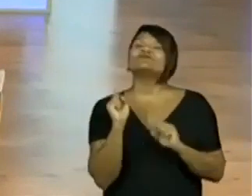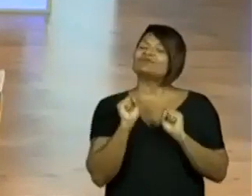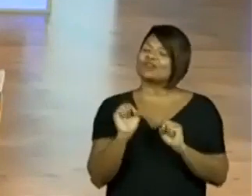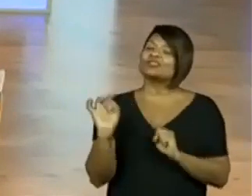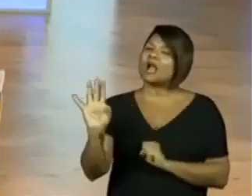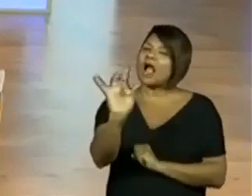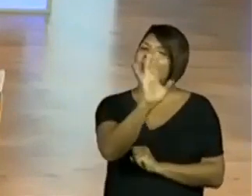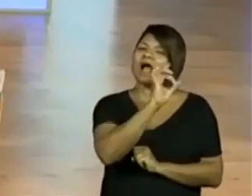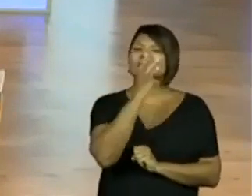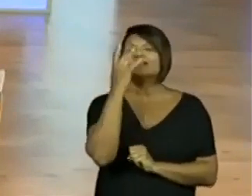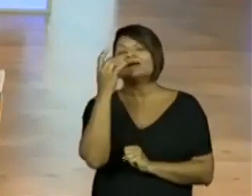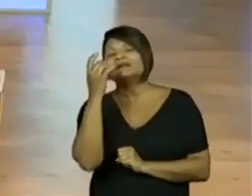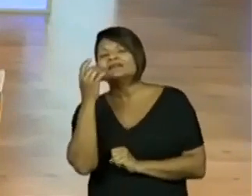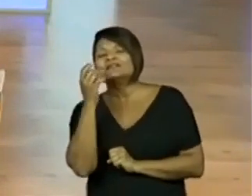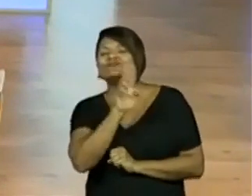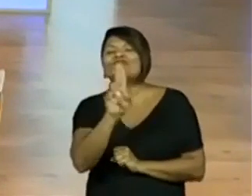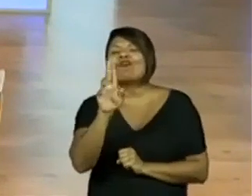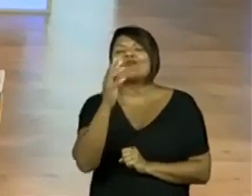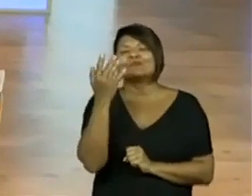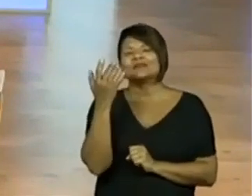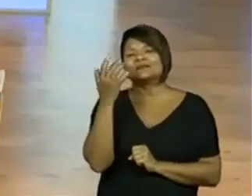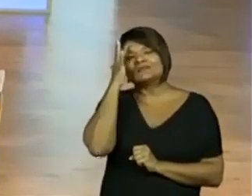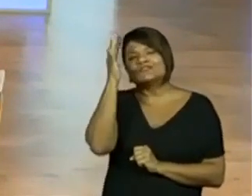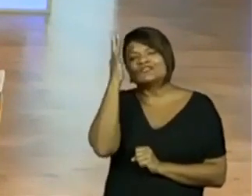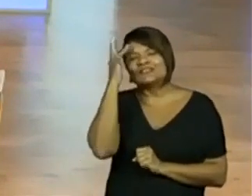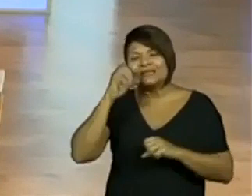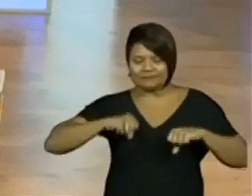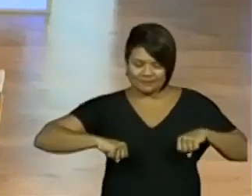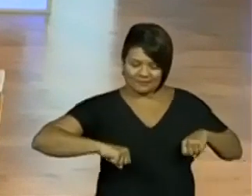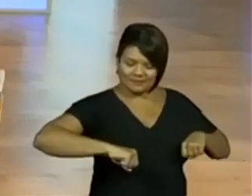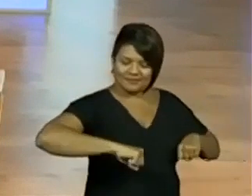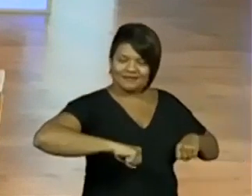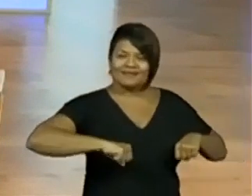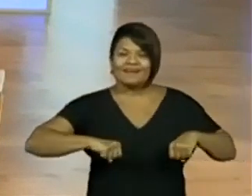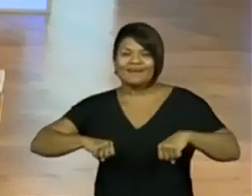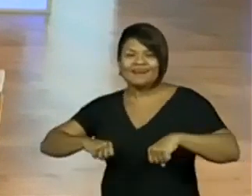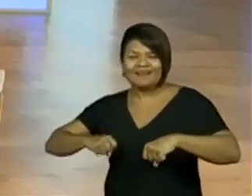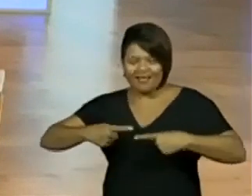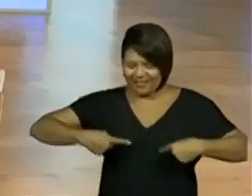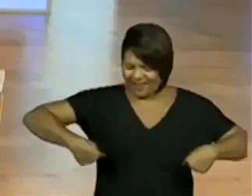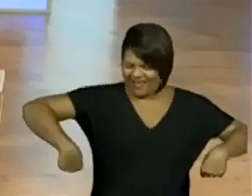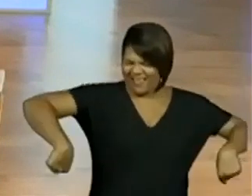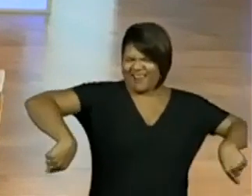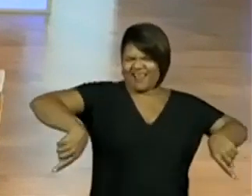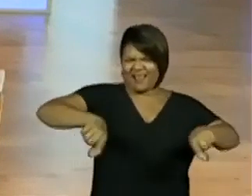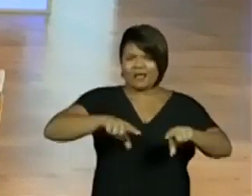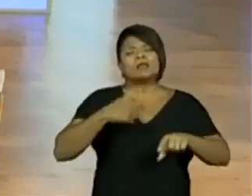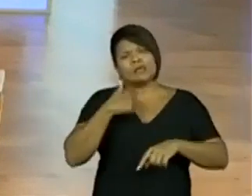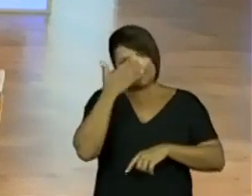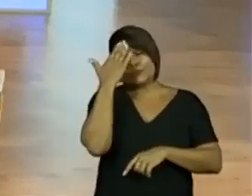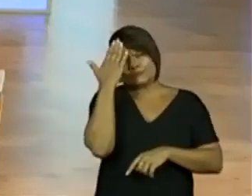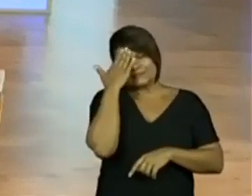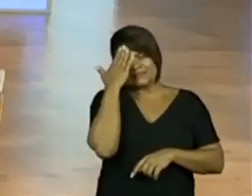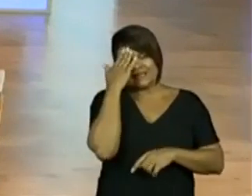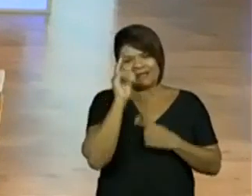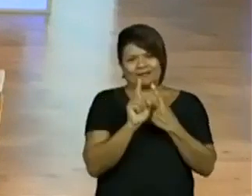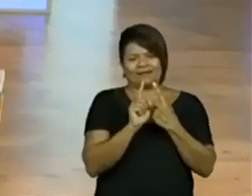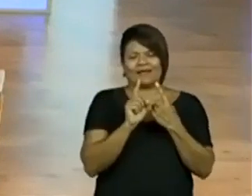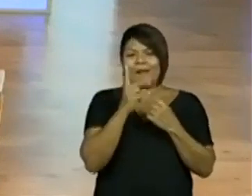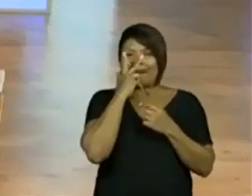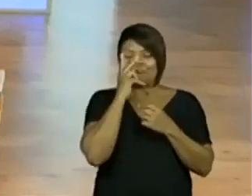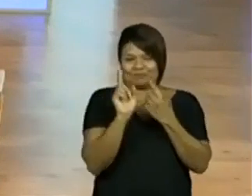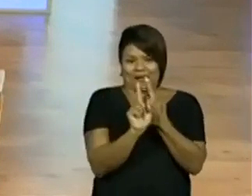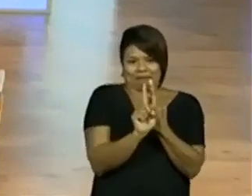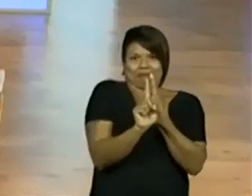cantar imaginando uma grande roda, né? Eu sei que agora a gente está distante,